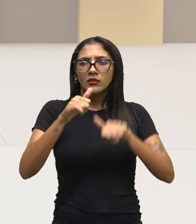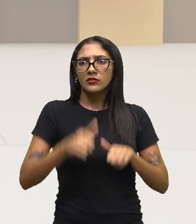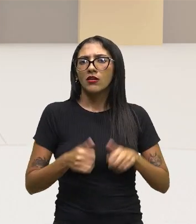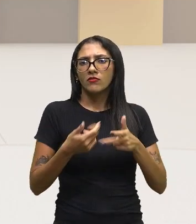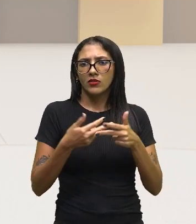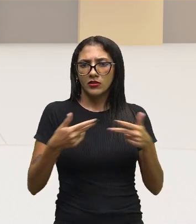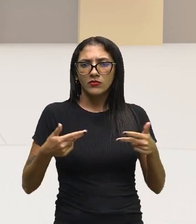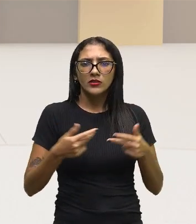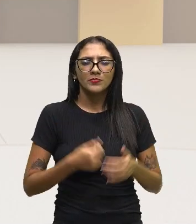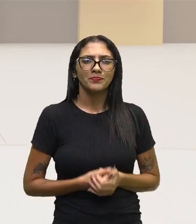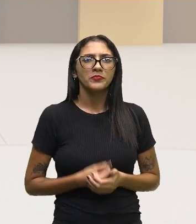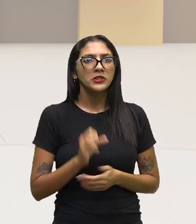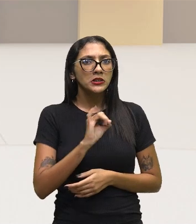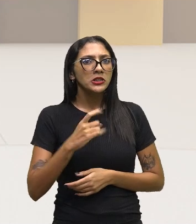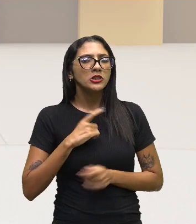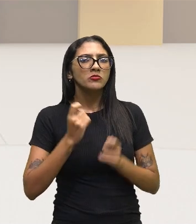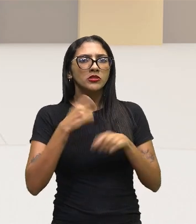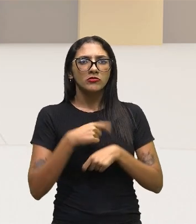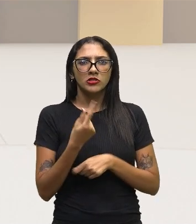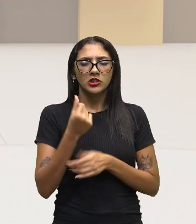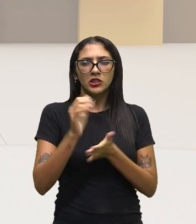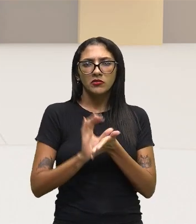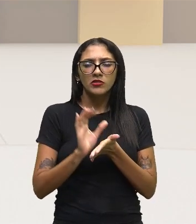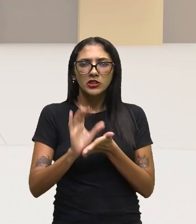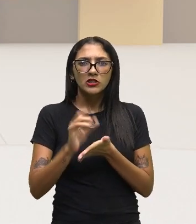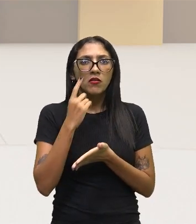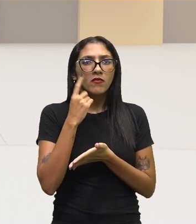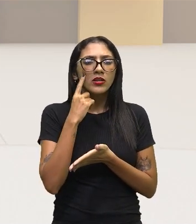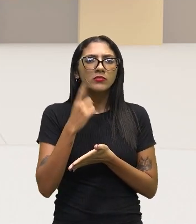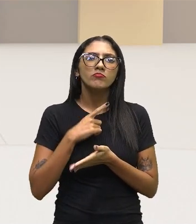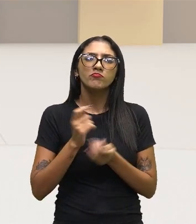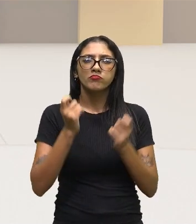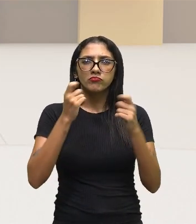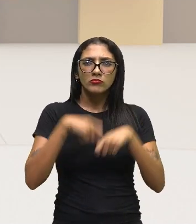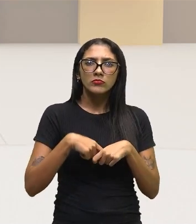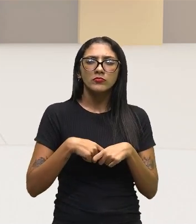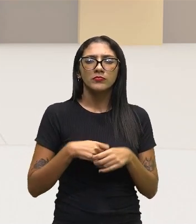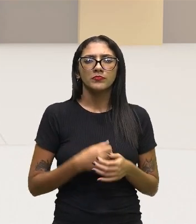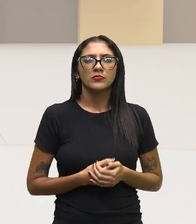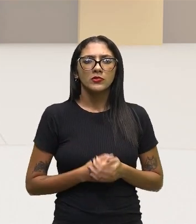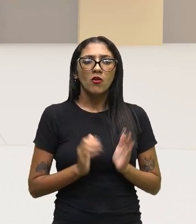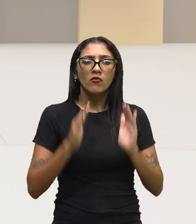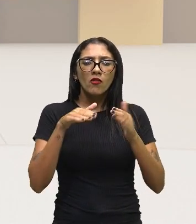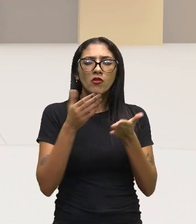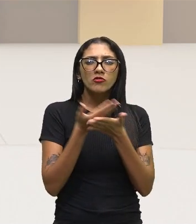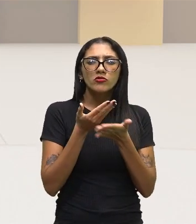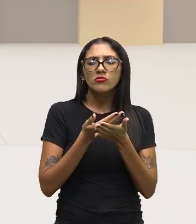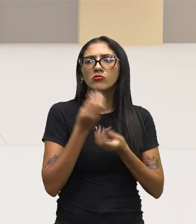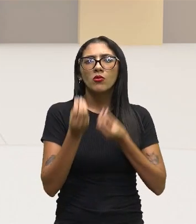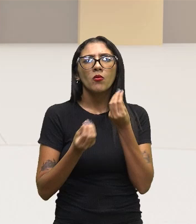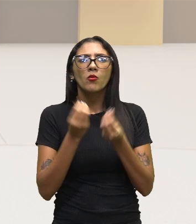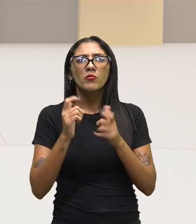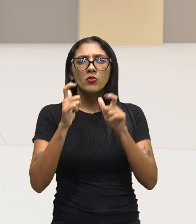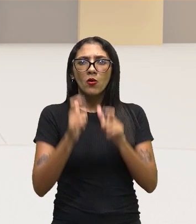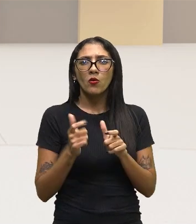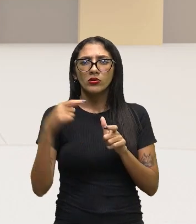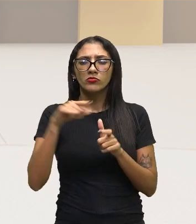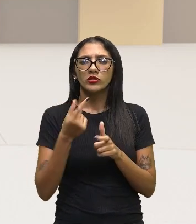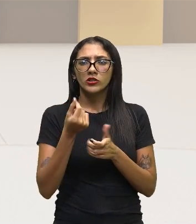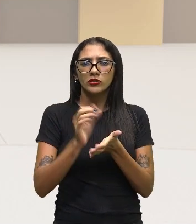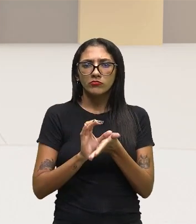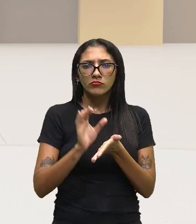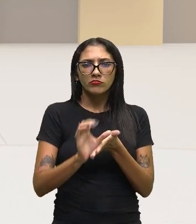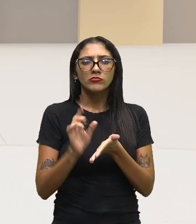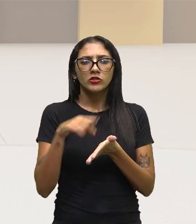Quando você for investir, veja se vale a pena, estude no que você está investindo, porque isso